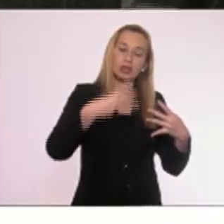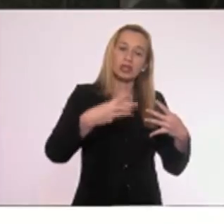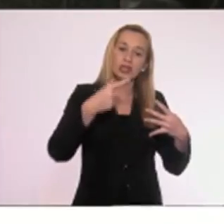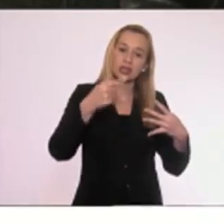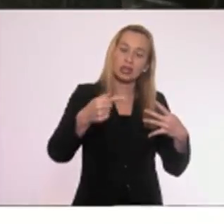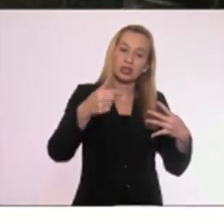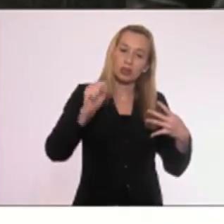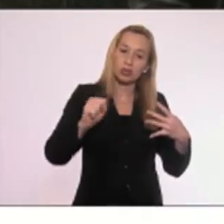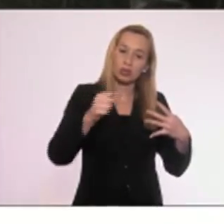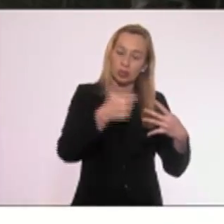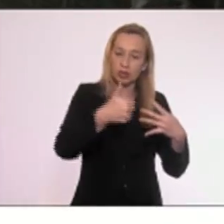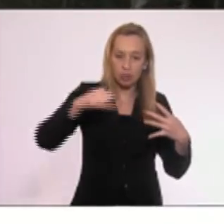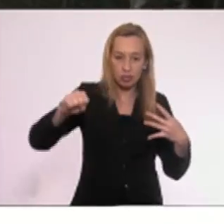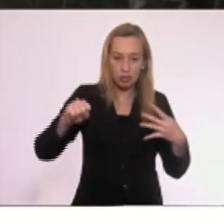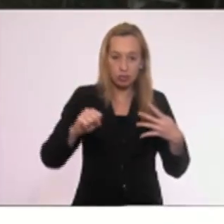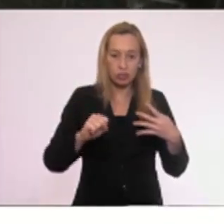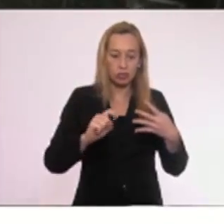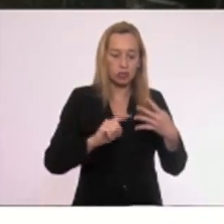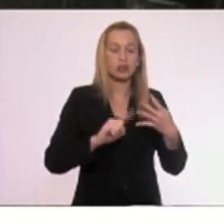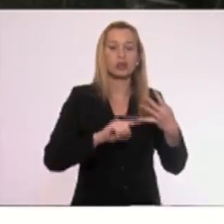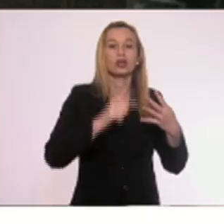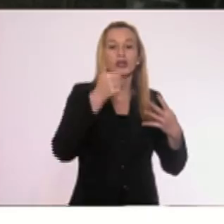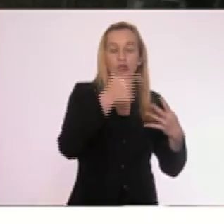4378 de 2018 e